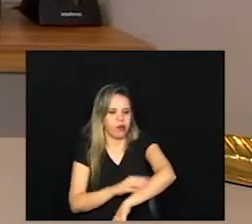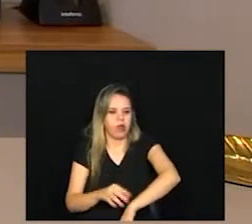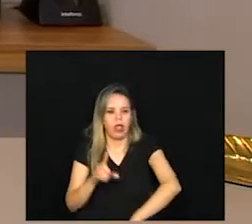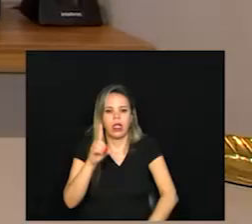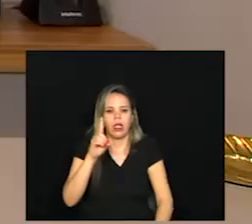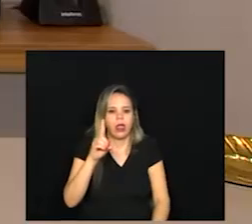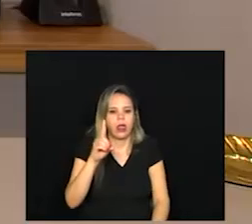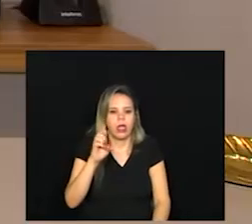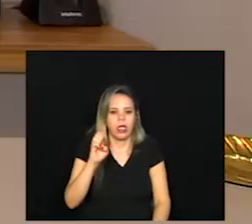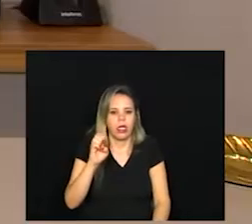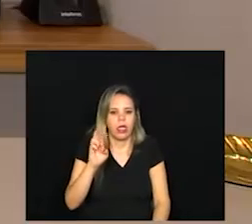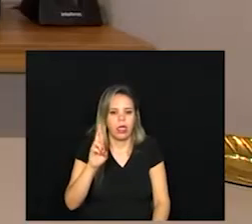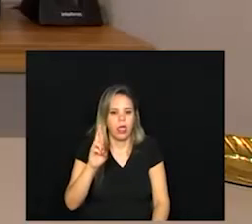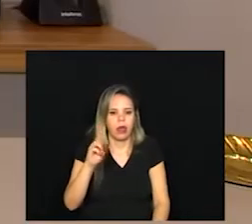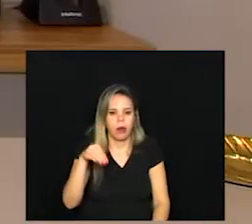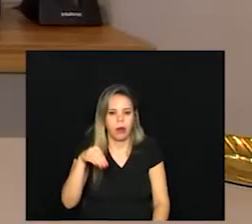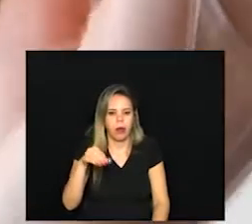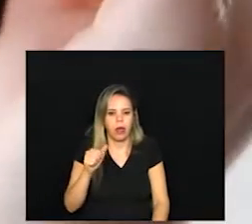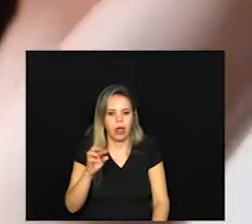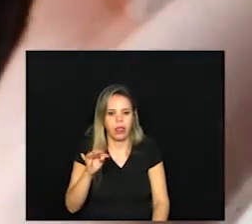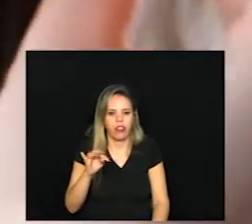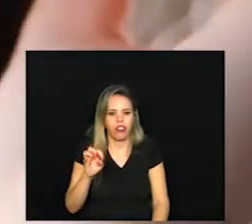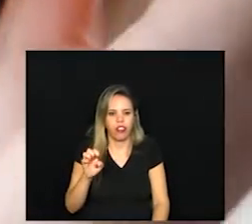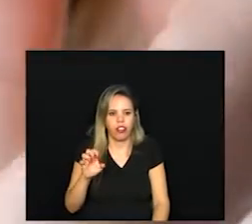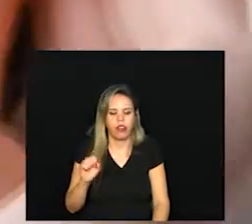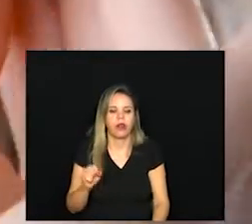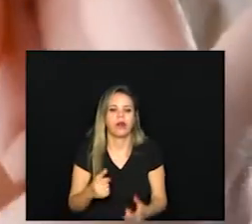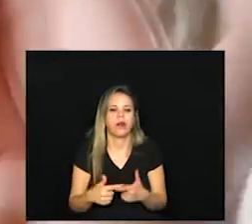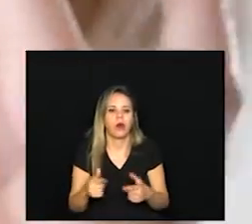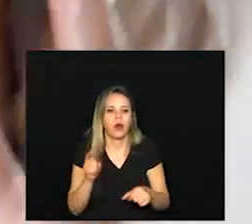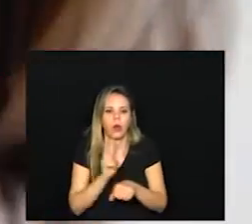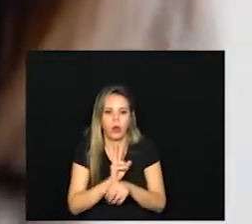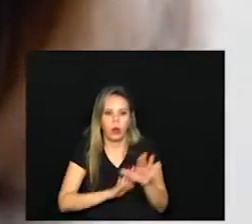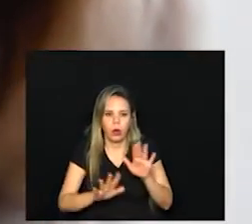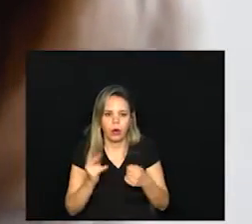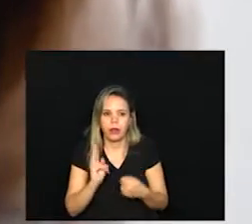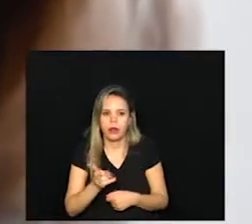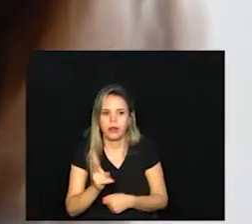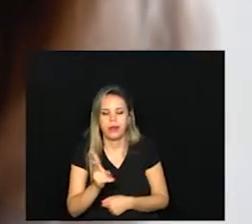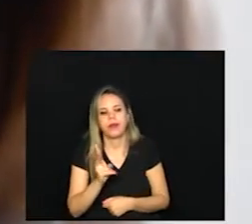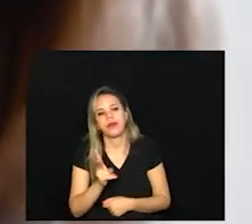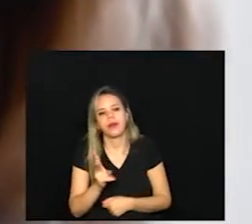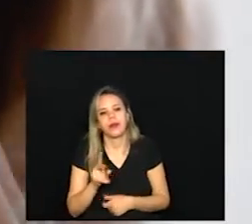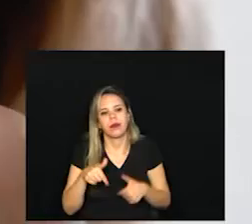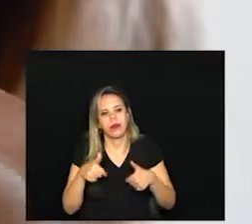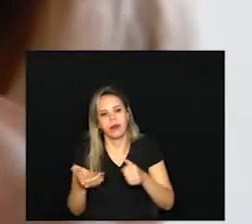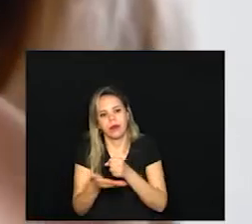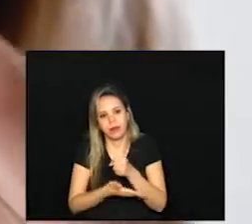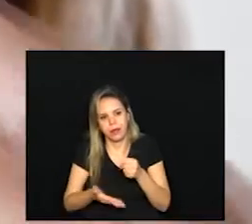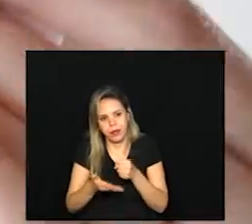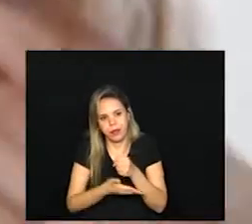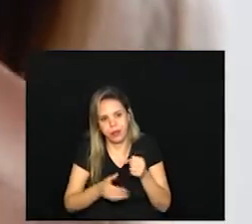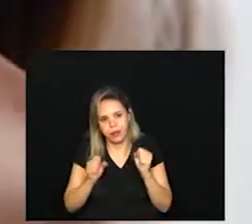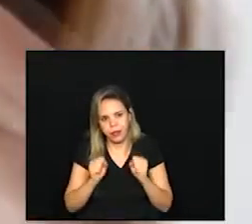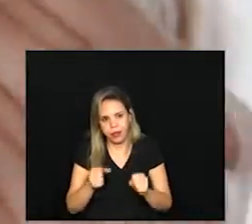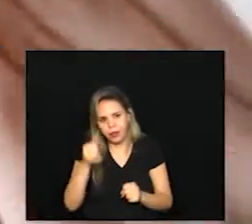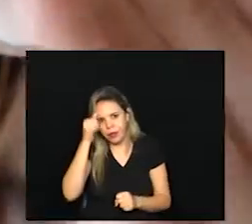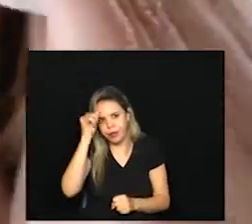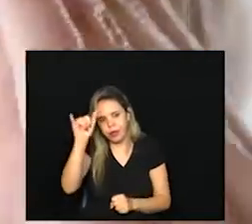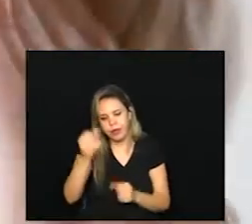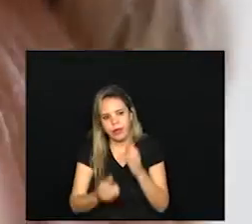reações inflamatórias da pele, que são inflamações da pele. O cuidado precisa ser diário e medidas básicas podem